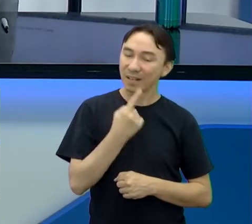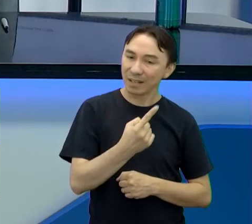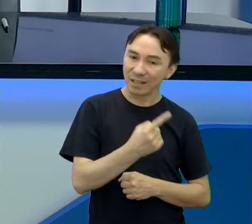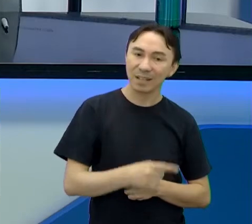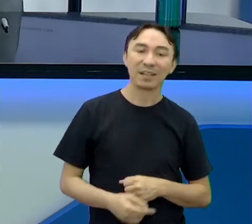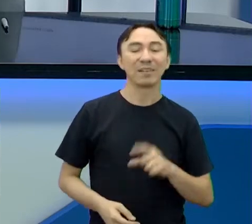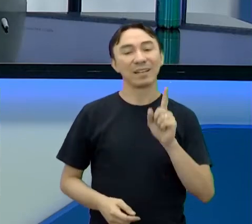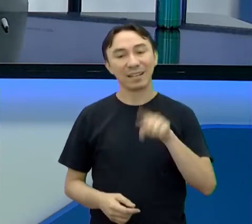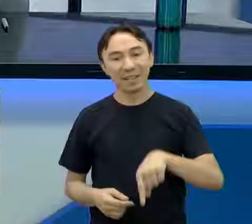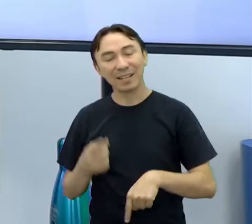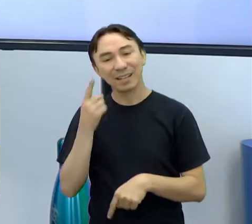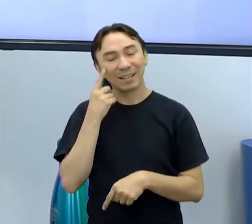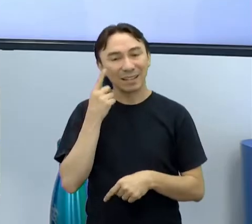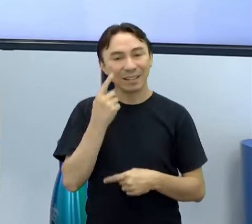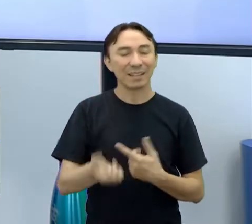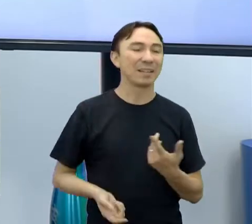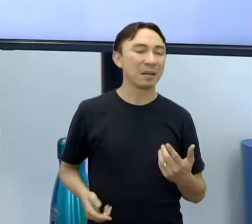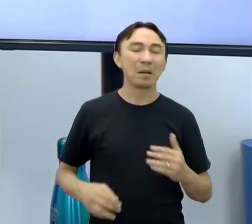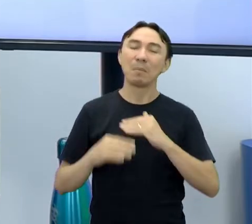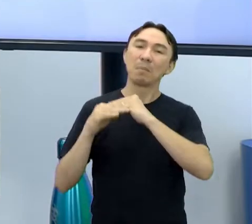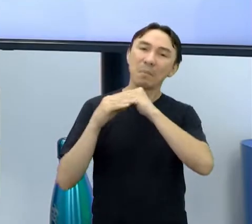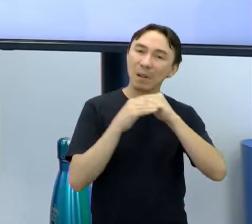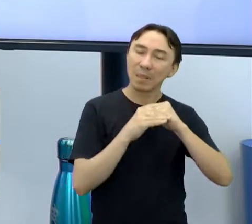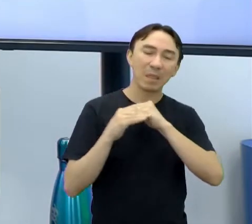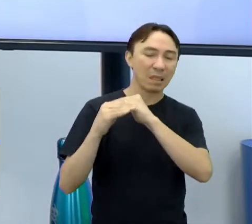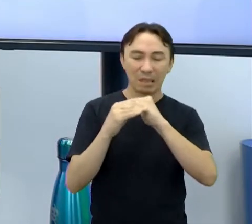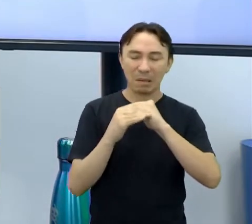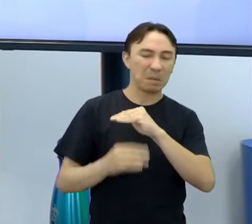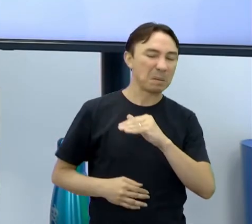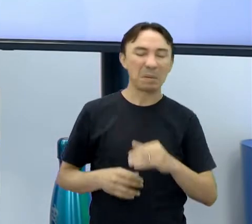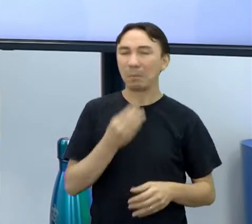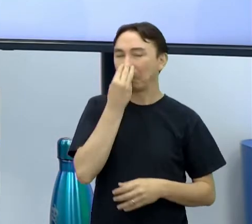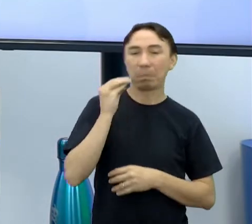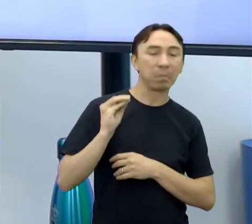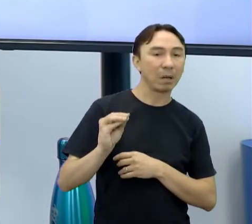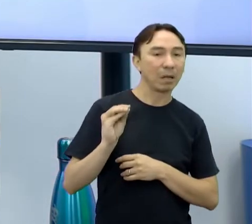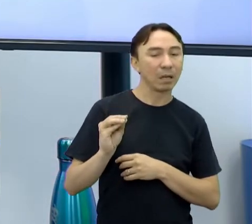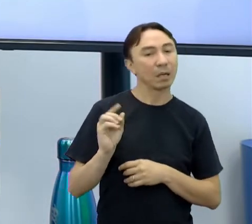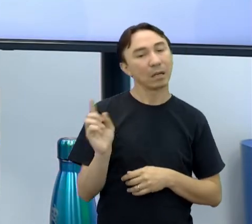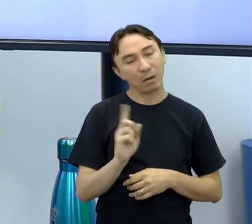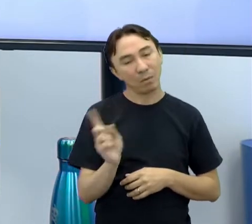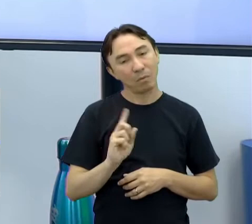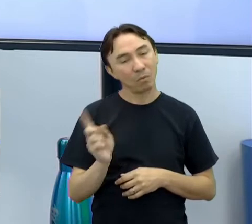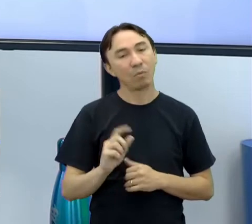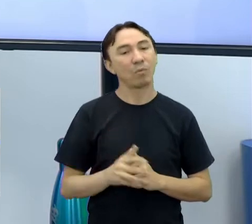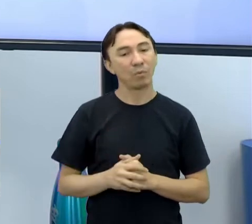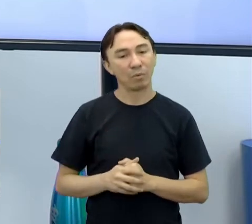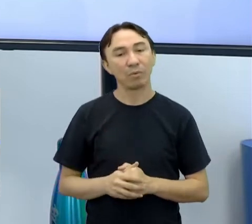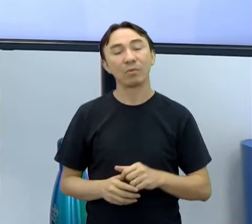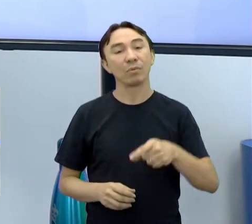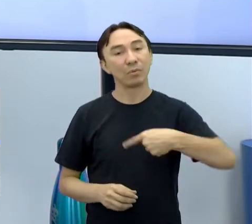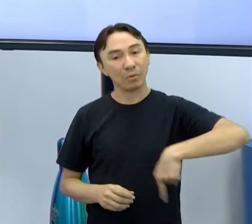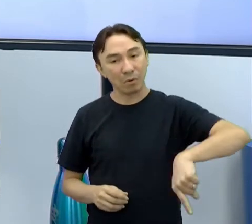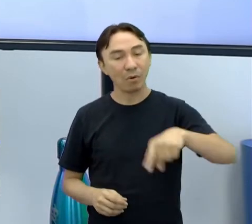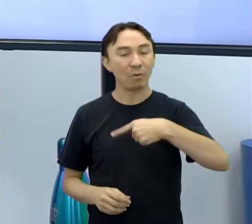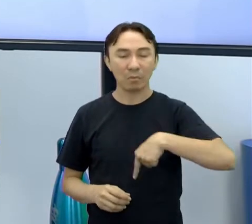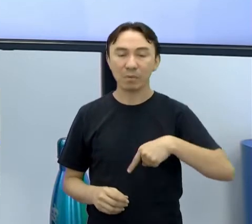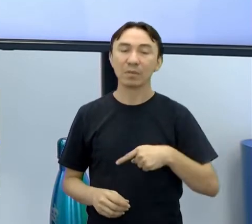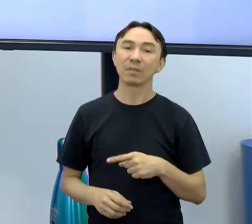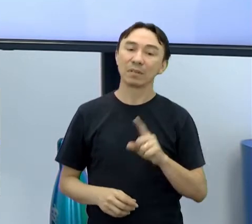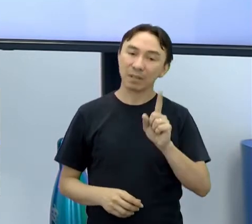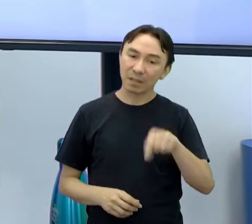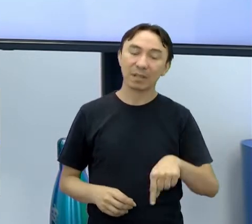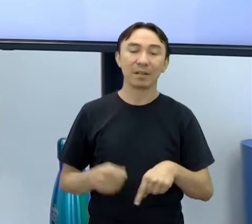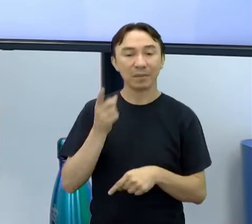variedade padrão, que é para cada um fazer o que bem quiser. Não. Estamos aqui valorizando, então, a língua aí